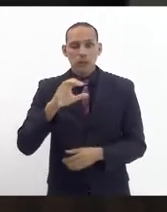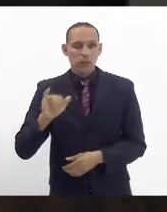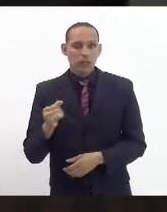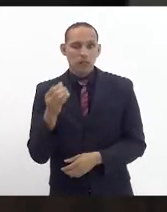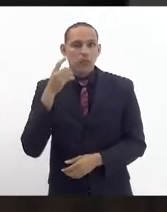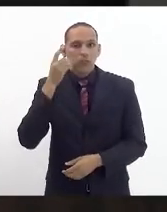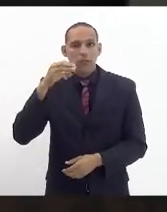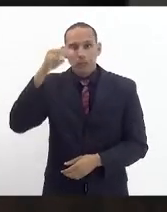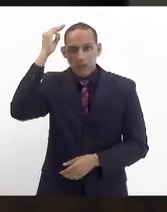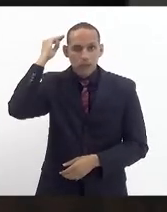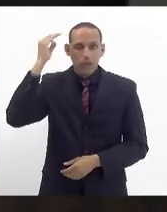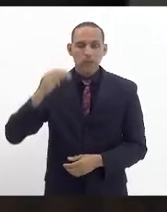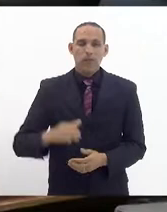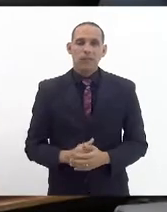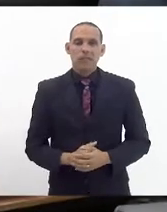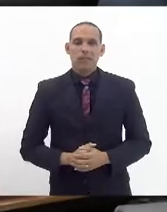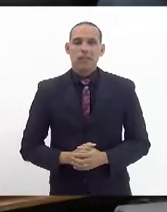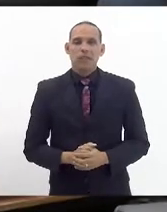Márcio Pacheco.